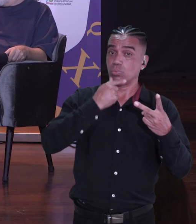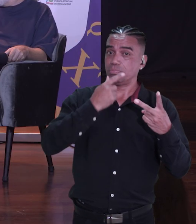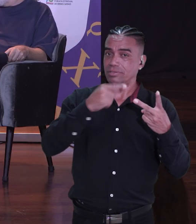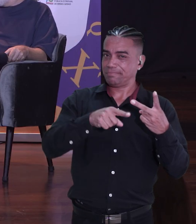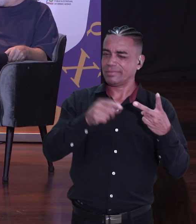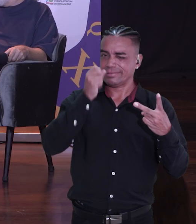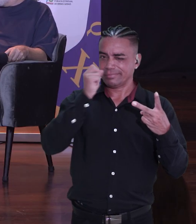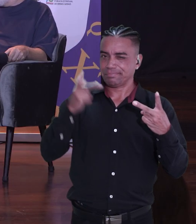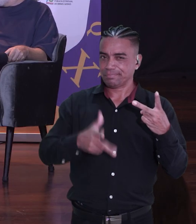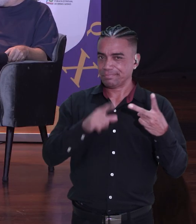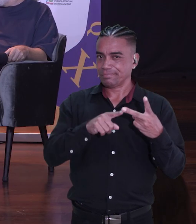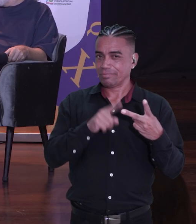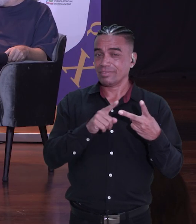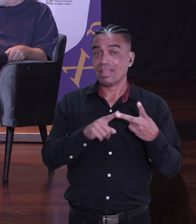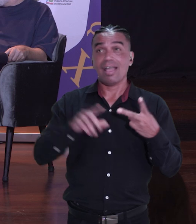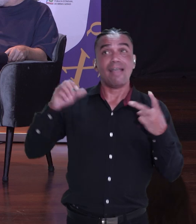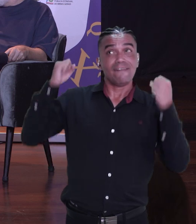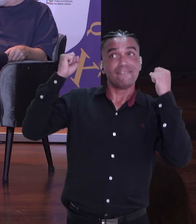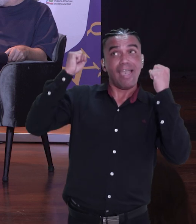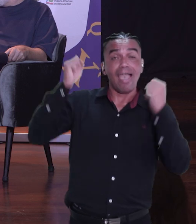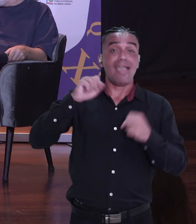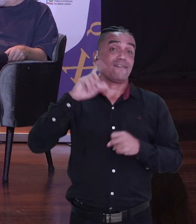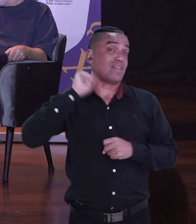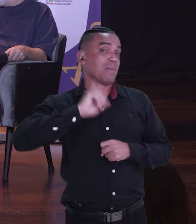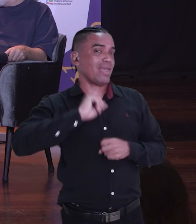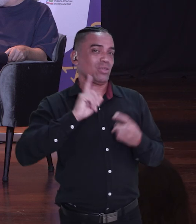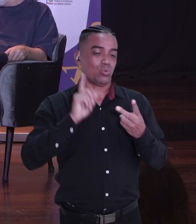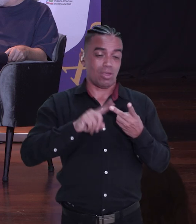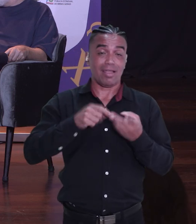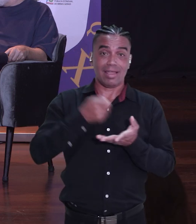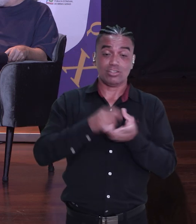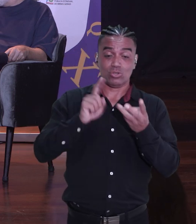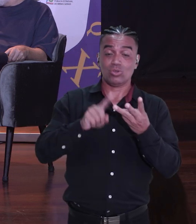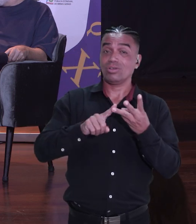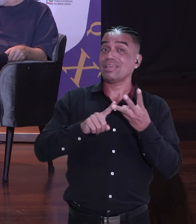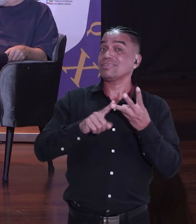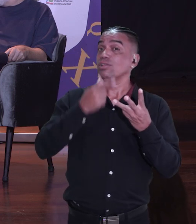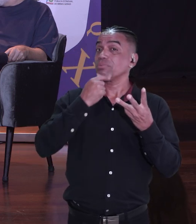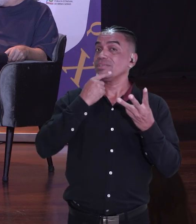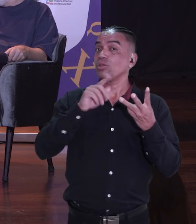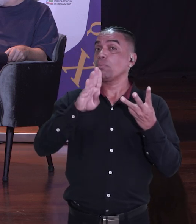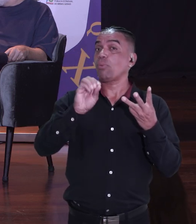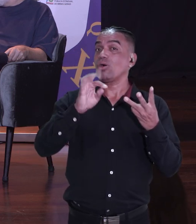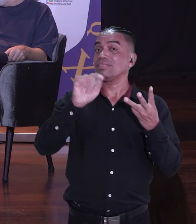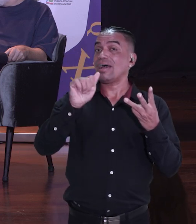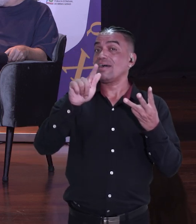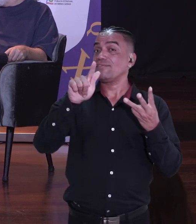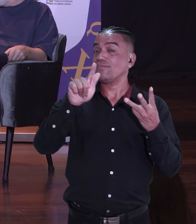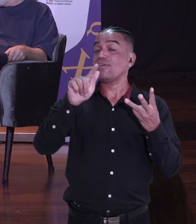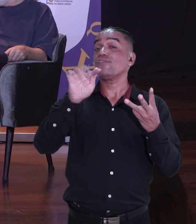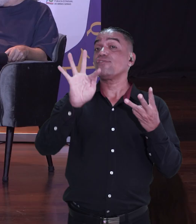para o segundo garoto, os garotos já espertos, né? Viva o Flamengo. Pronto, já garantiu dele. Aí botou no terceiro,